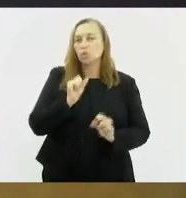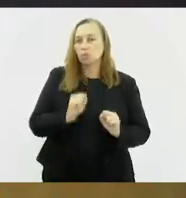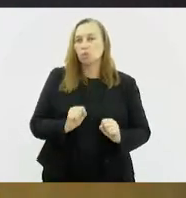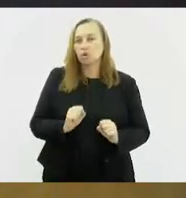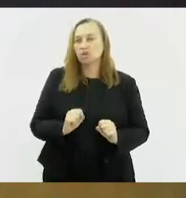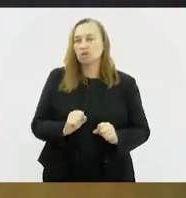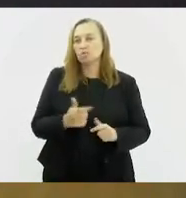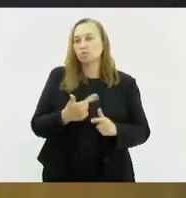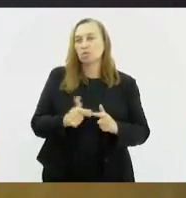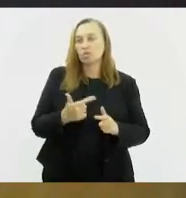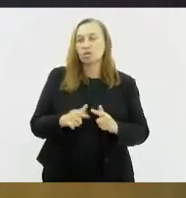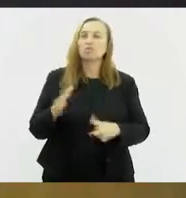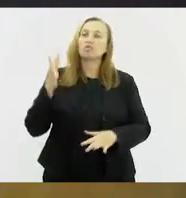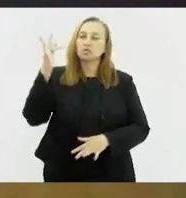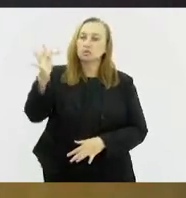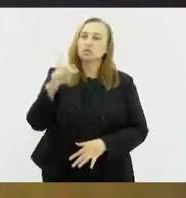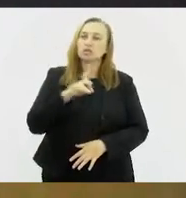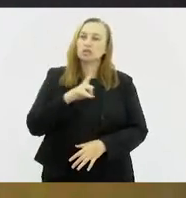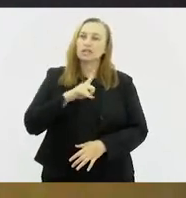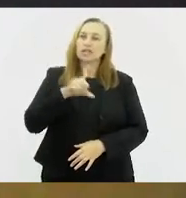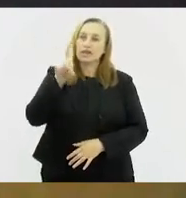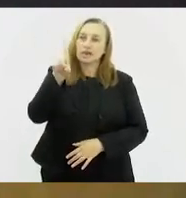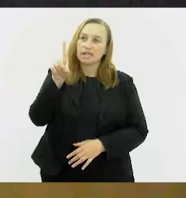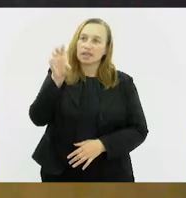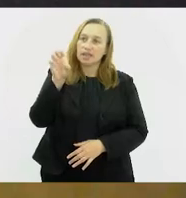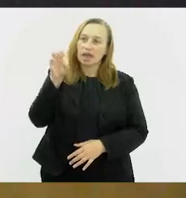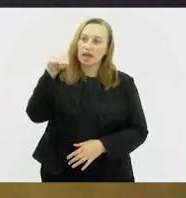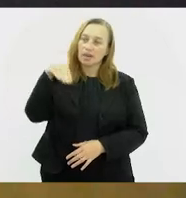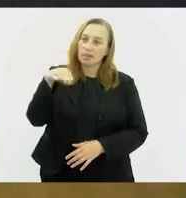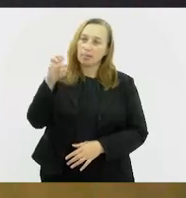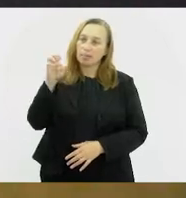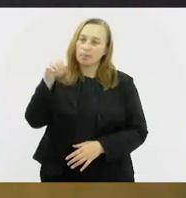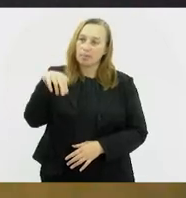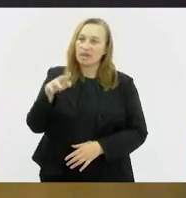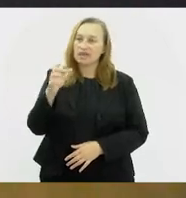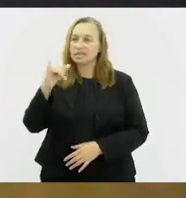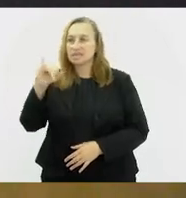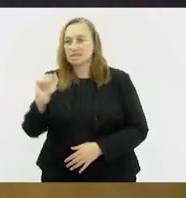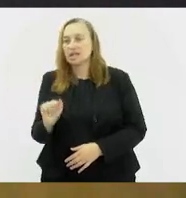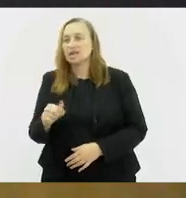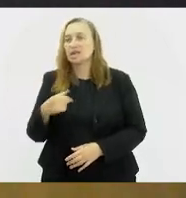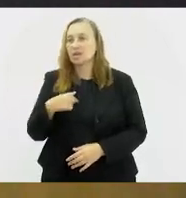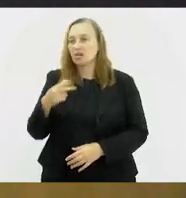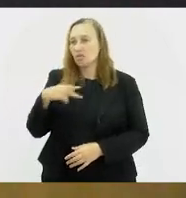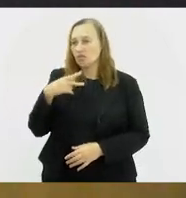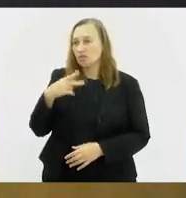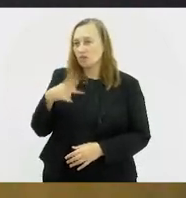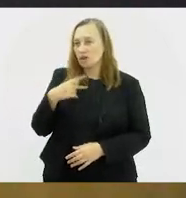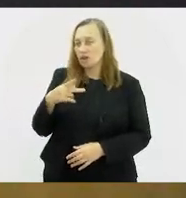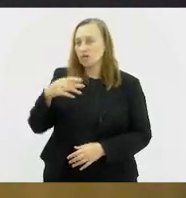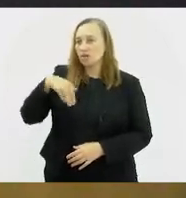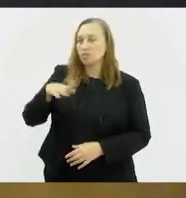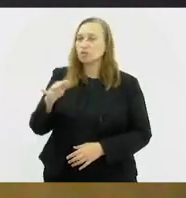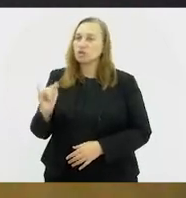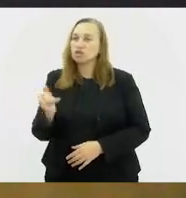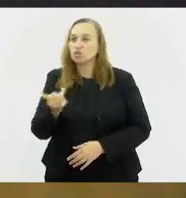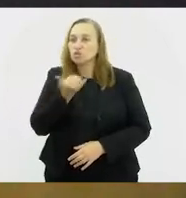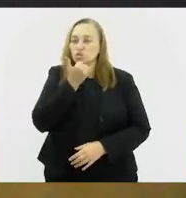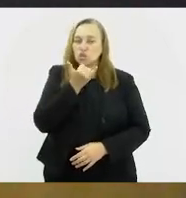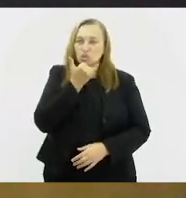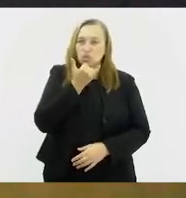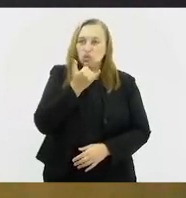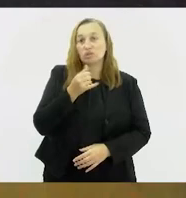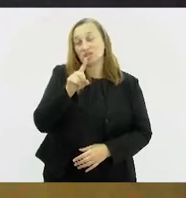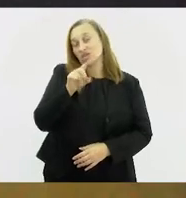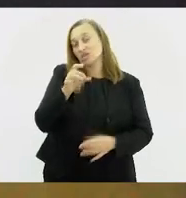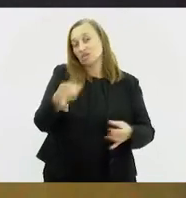tratar da saúde mental da pessoa idosa. E eu tomo licença, Munir, nessa casa, nem cumprimentei você, que você me deu só 5 minutos,